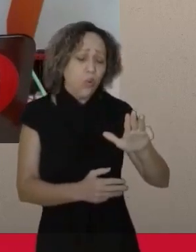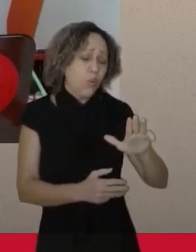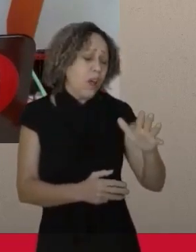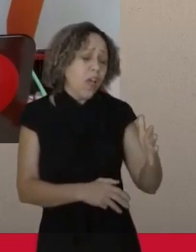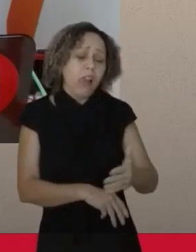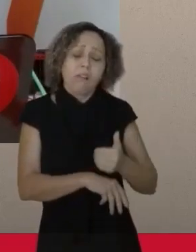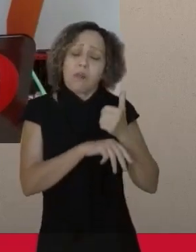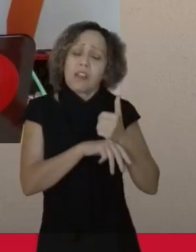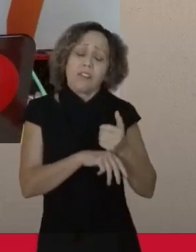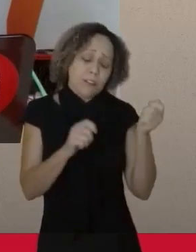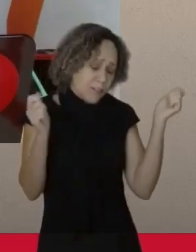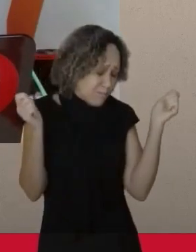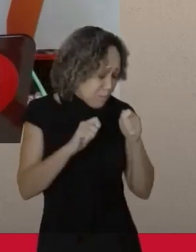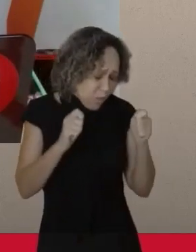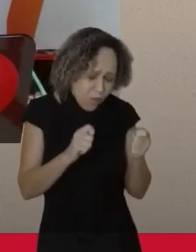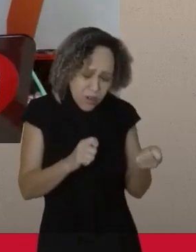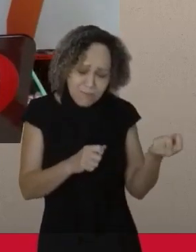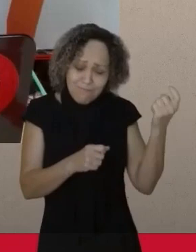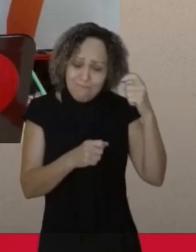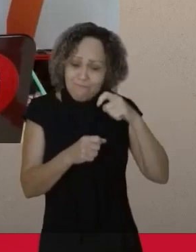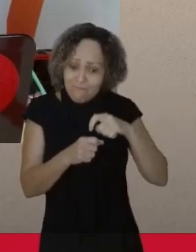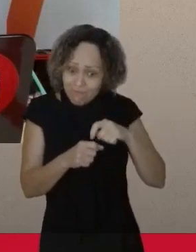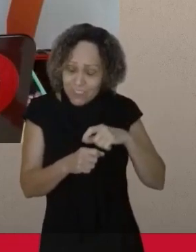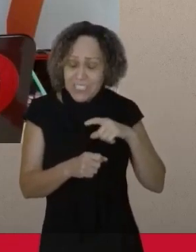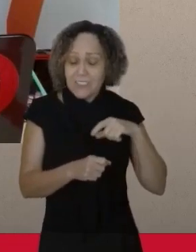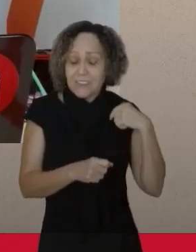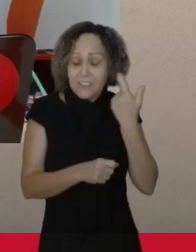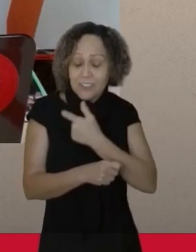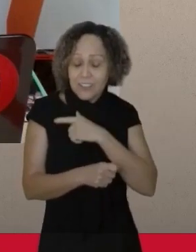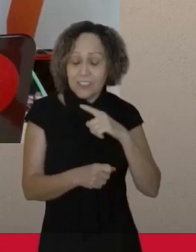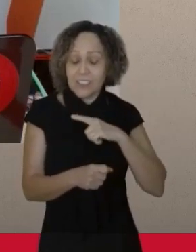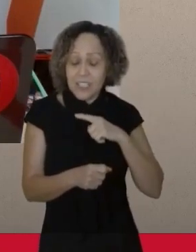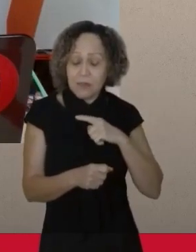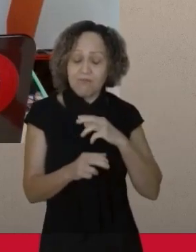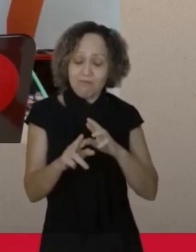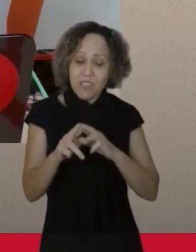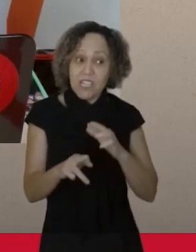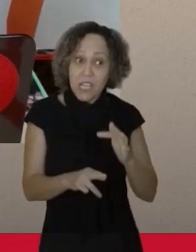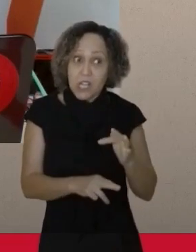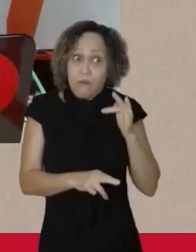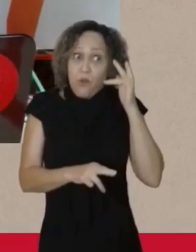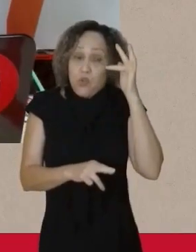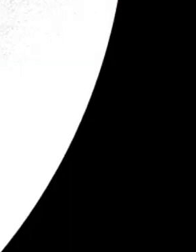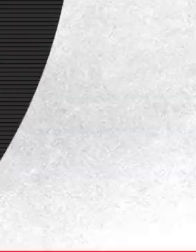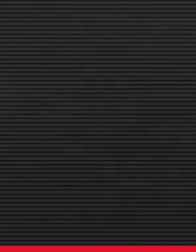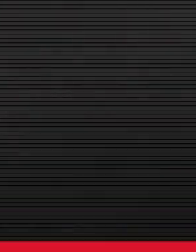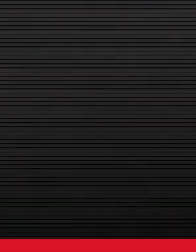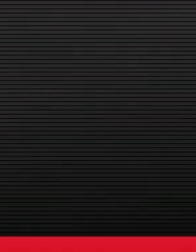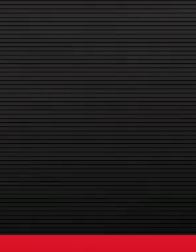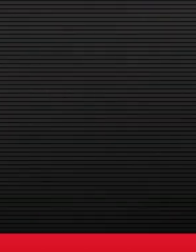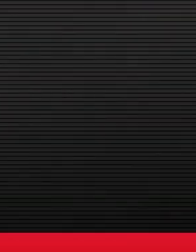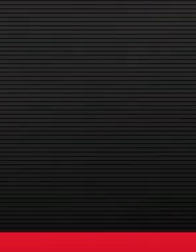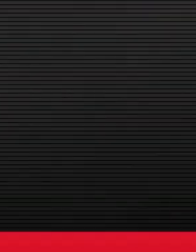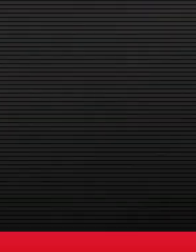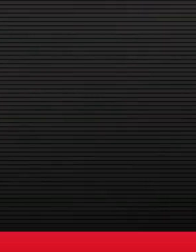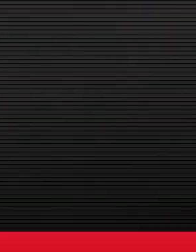gente volte a ter perspectiva de futuro e esperança de uma vida melhor enquanto jovens, né?